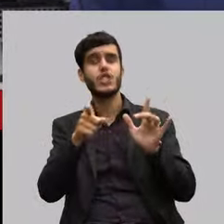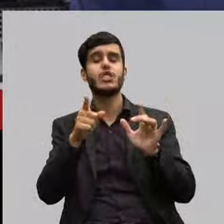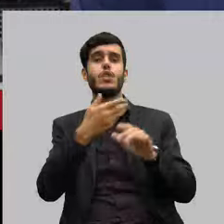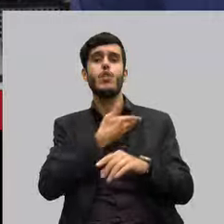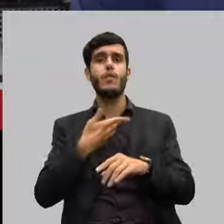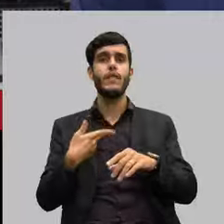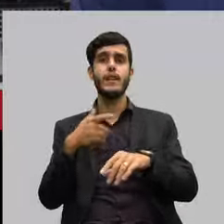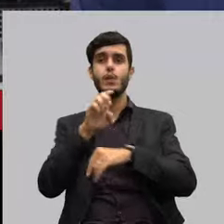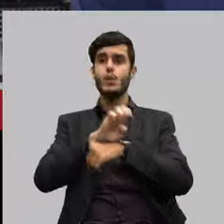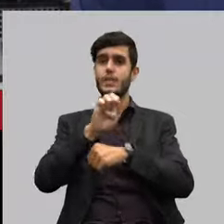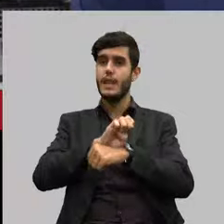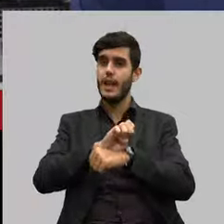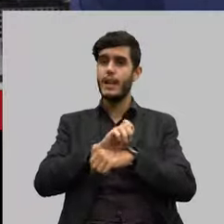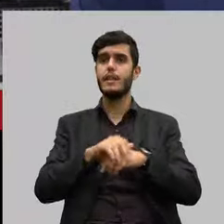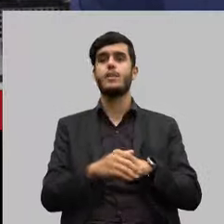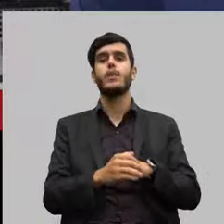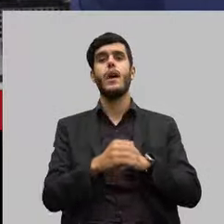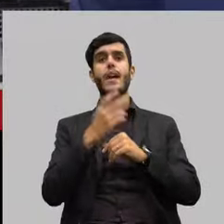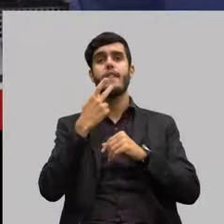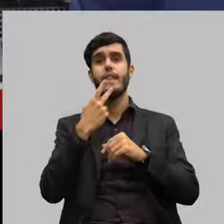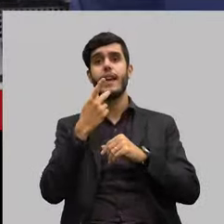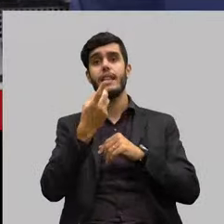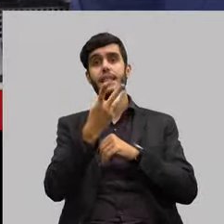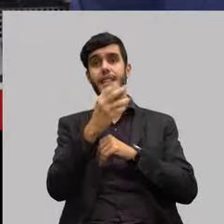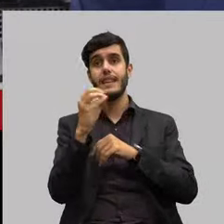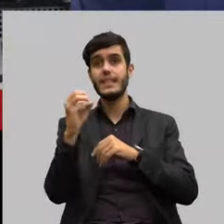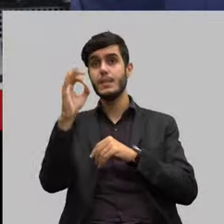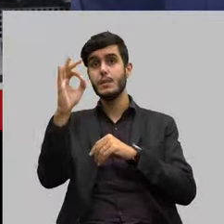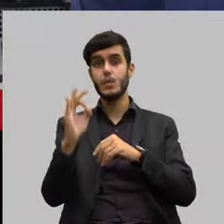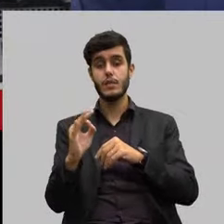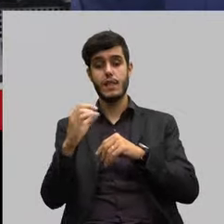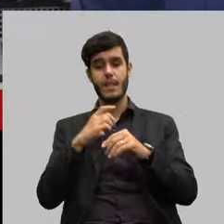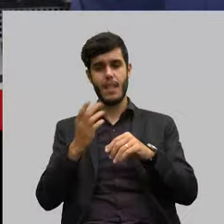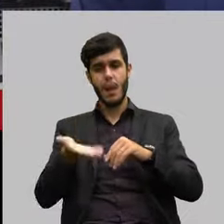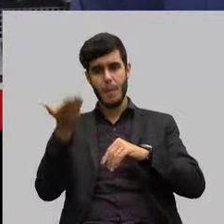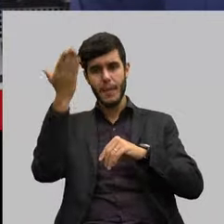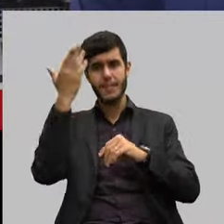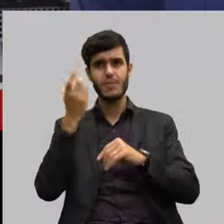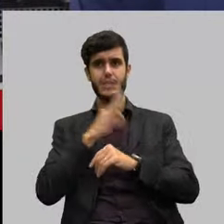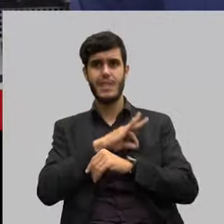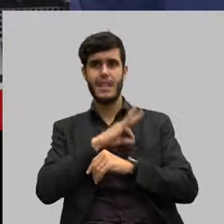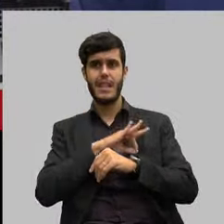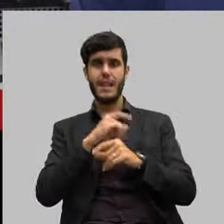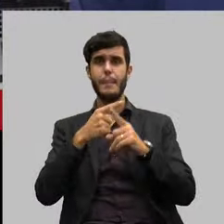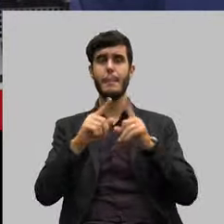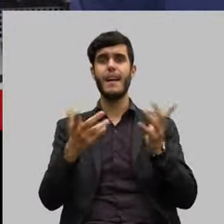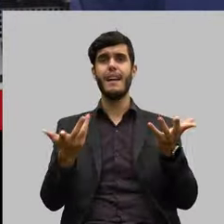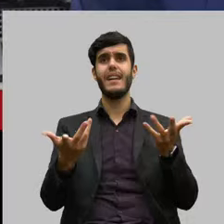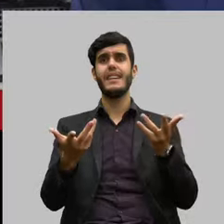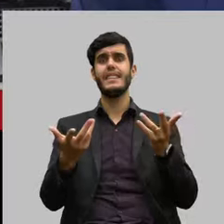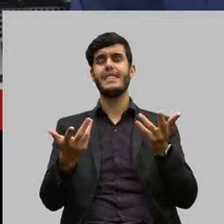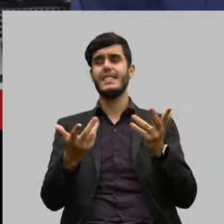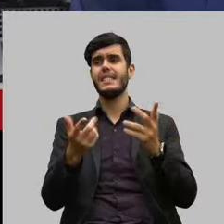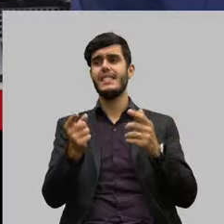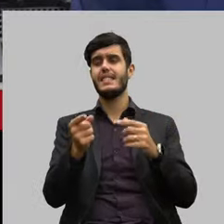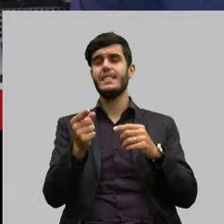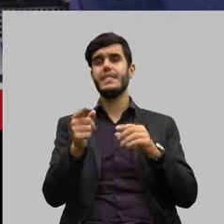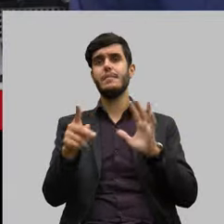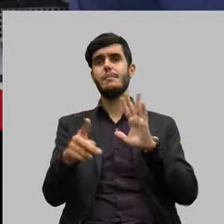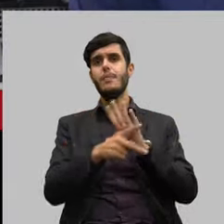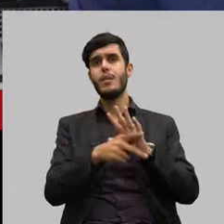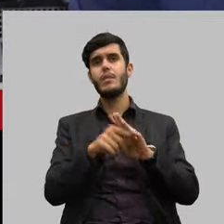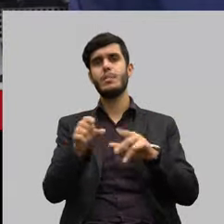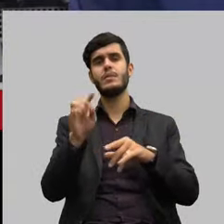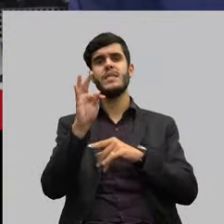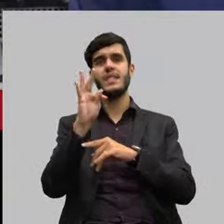governo do estado de um governo que se deu 300% de aumento mas o Tesouro Nacional eh já já